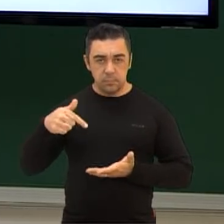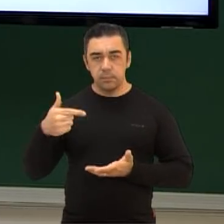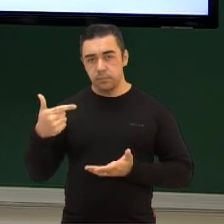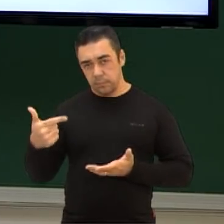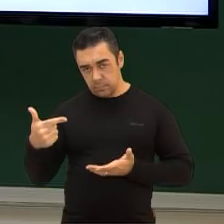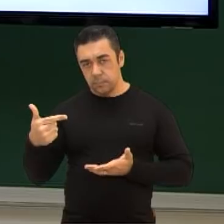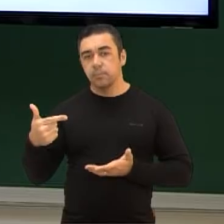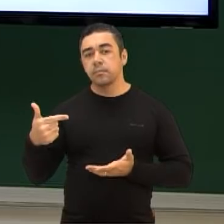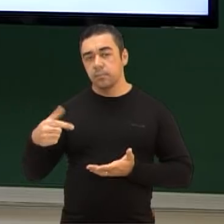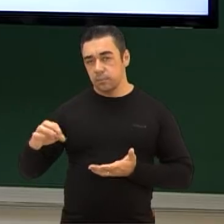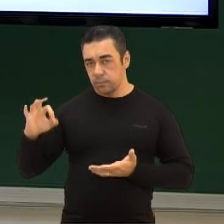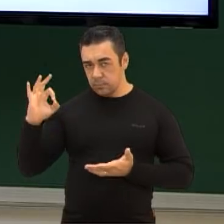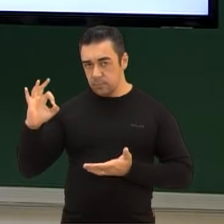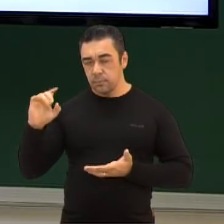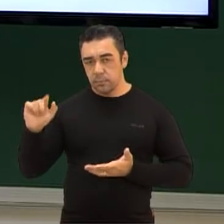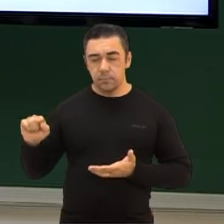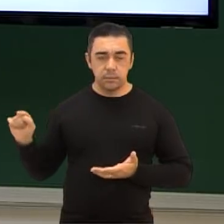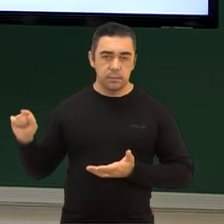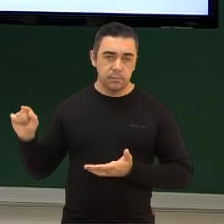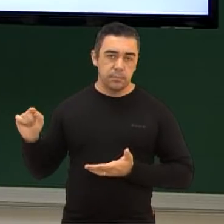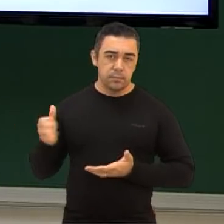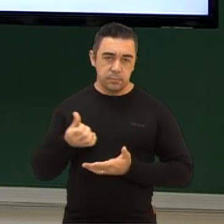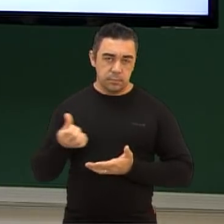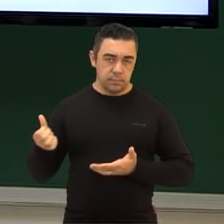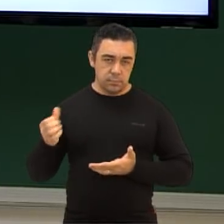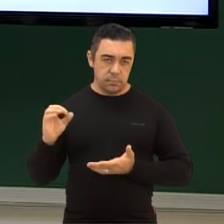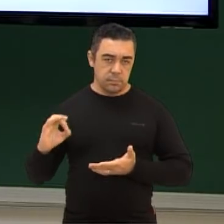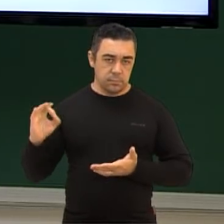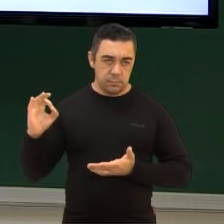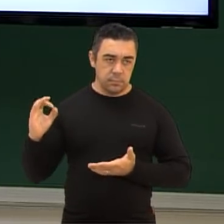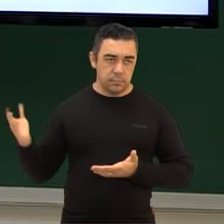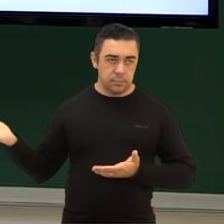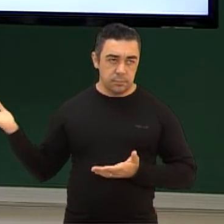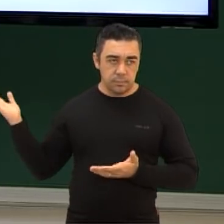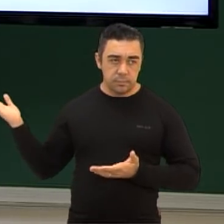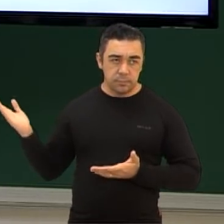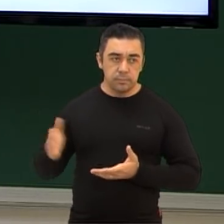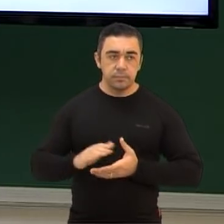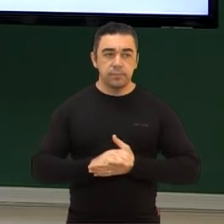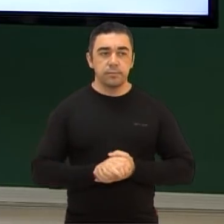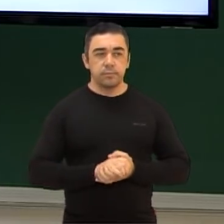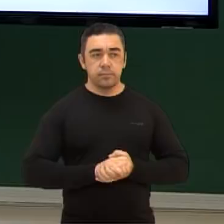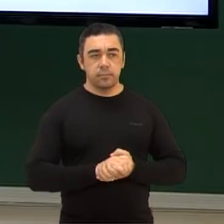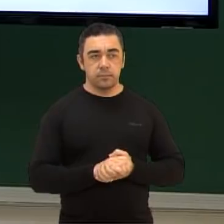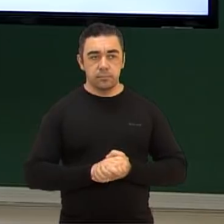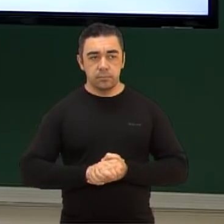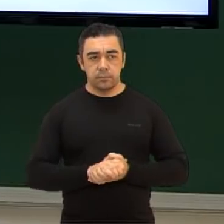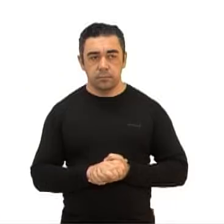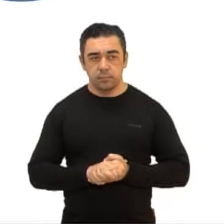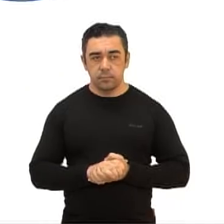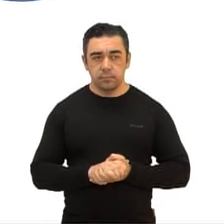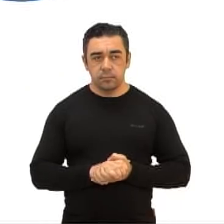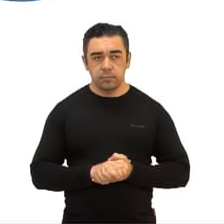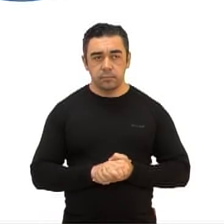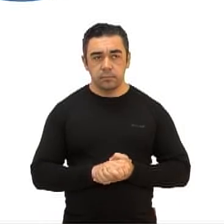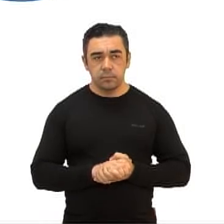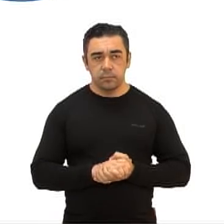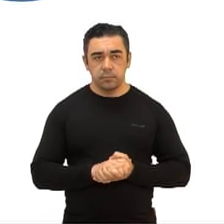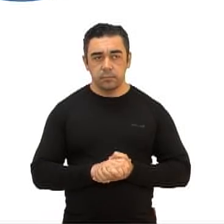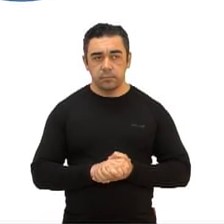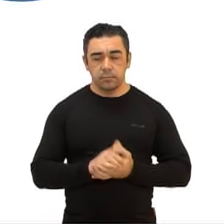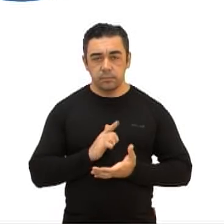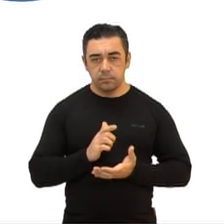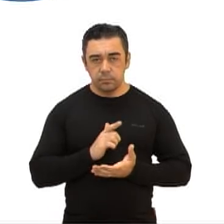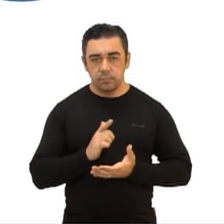do ângulo, né, de 66 graus é igual a 72 graus. Então, temos aqui toda